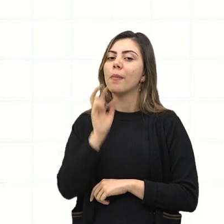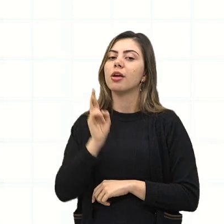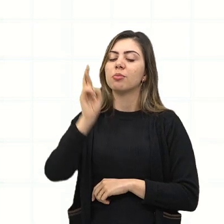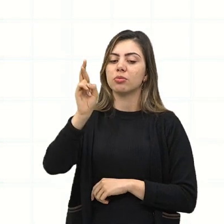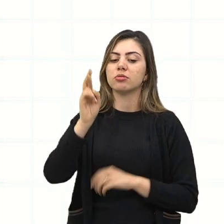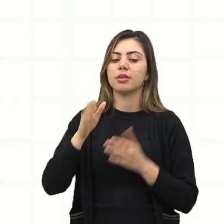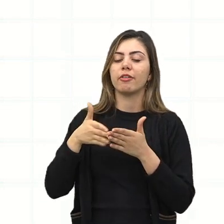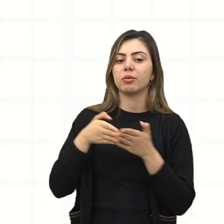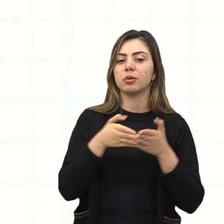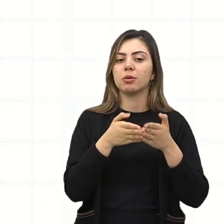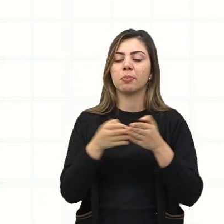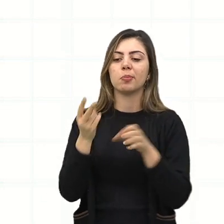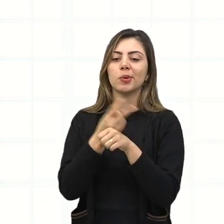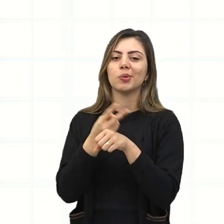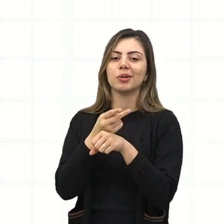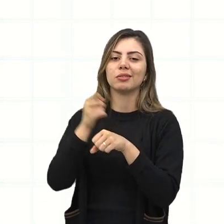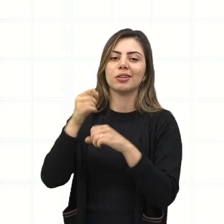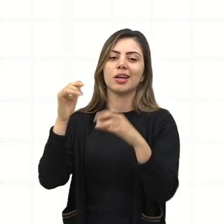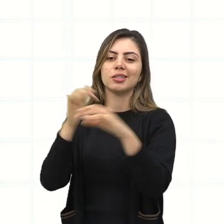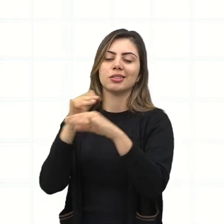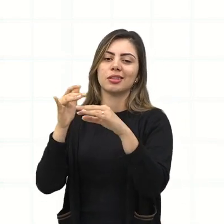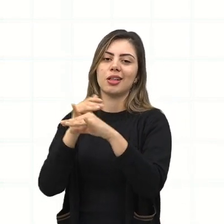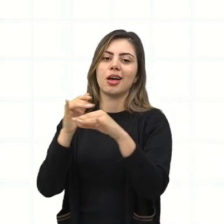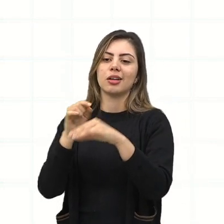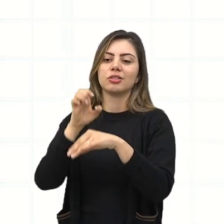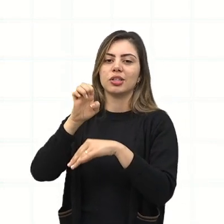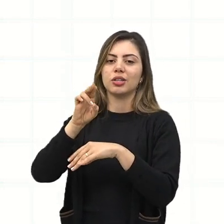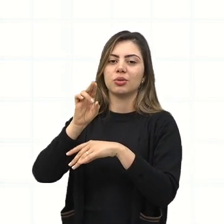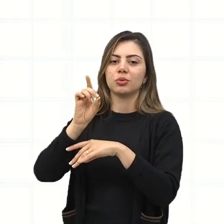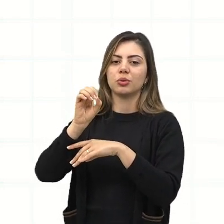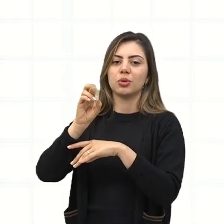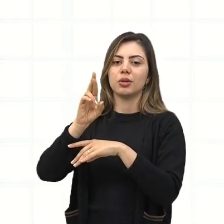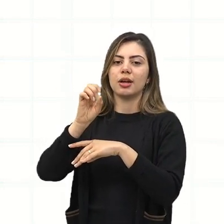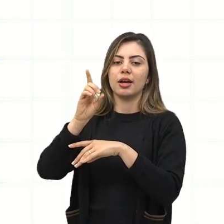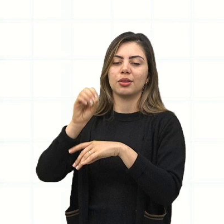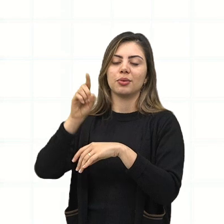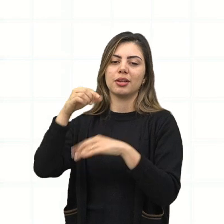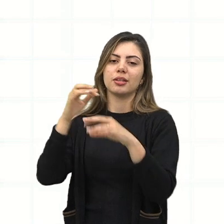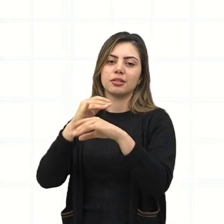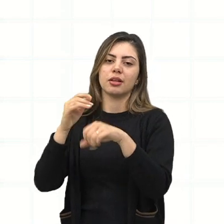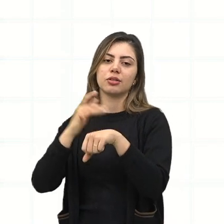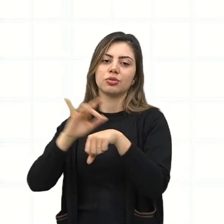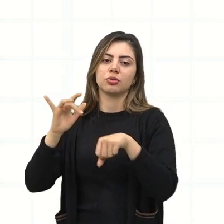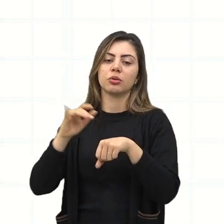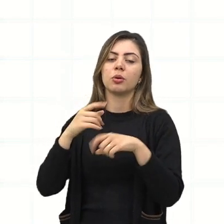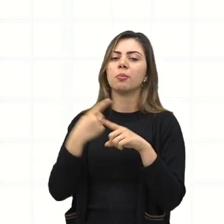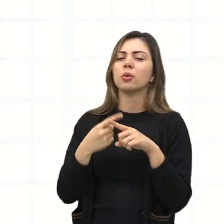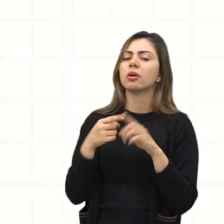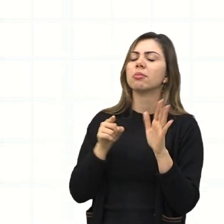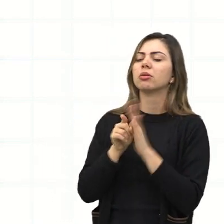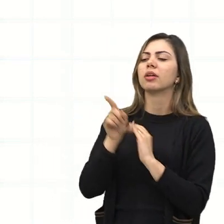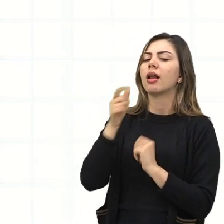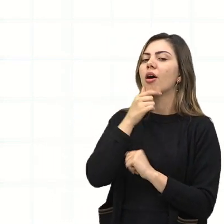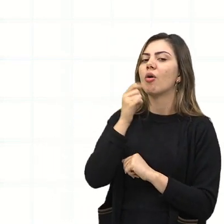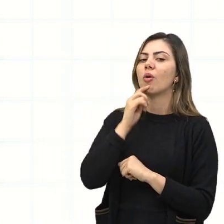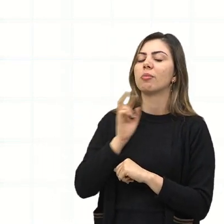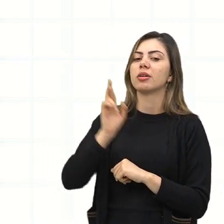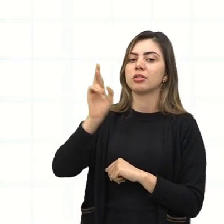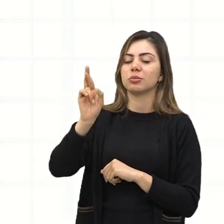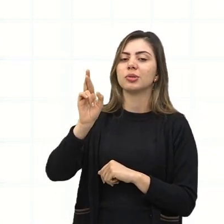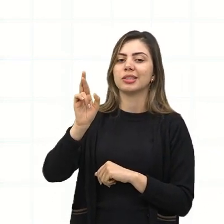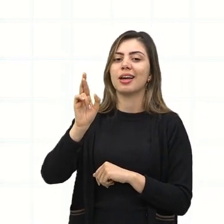então perguntar para ele sobre as mulheres guerreiras. Por quê? Porque supostamente o Orellana Ele e a sua tripulação